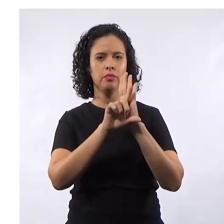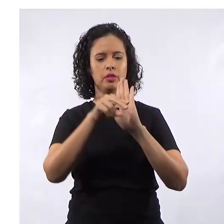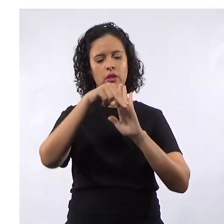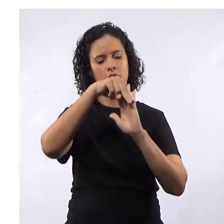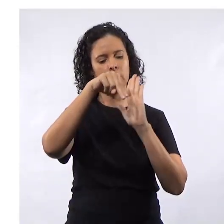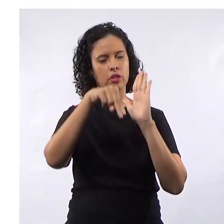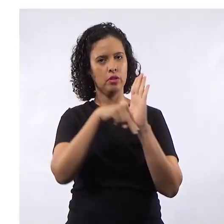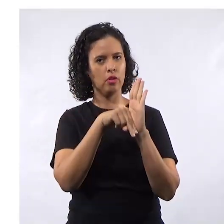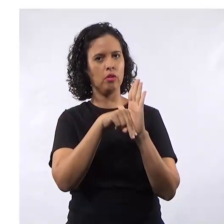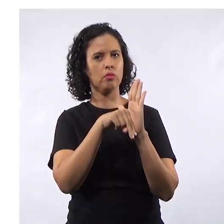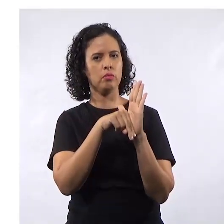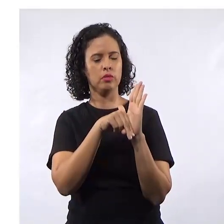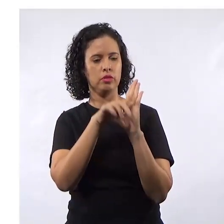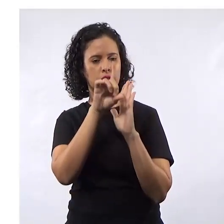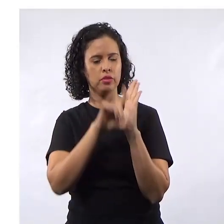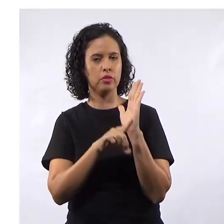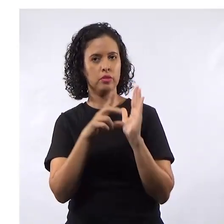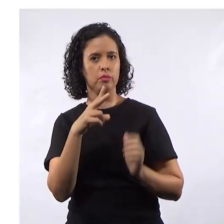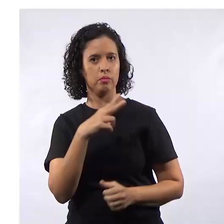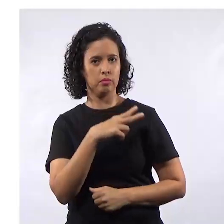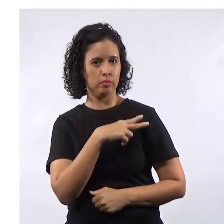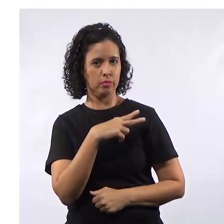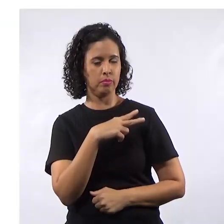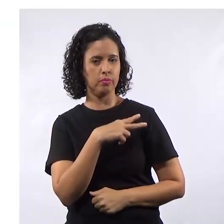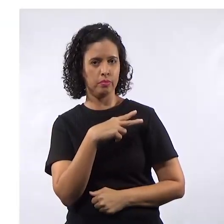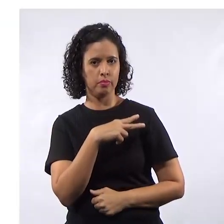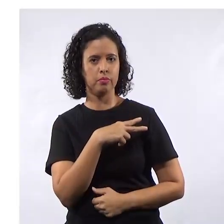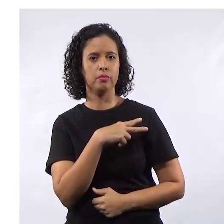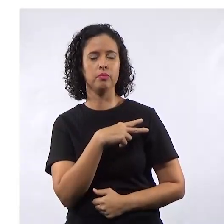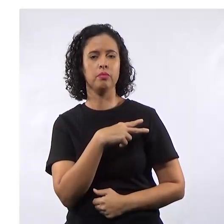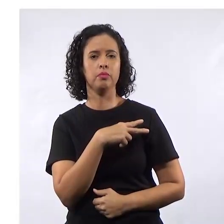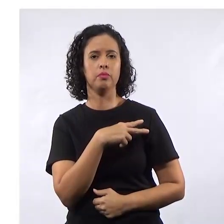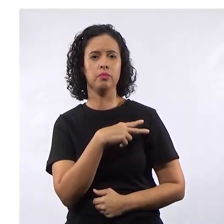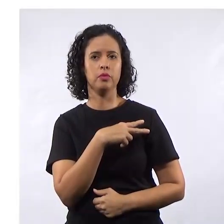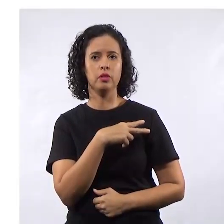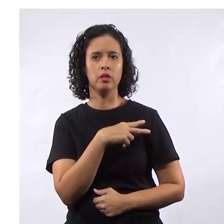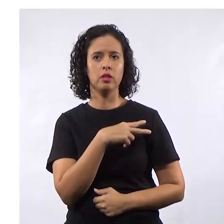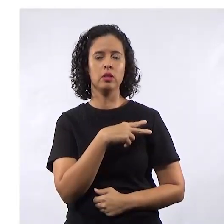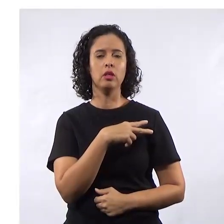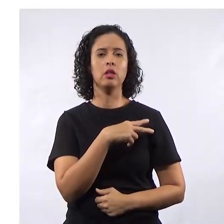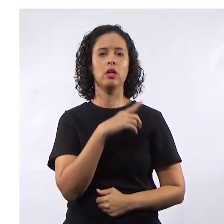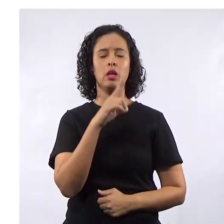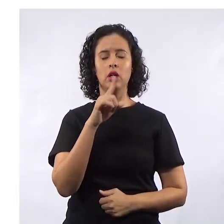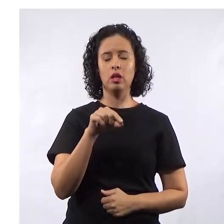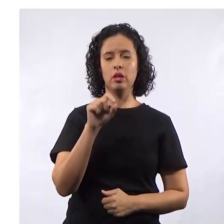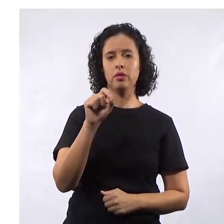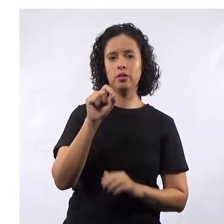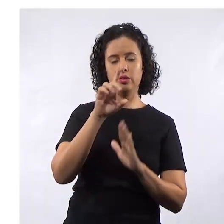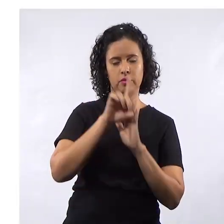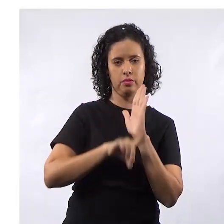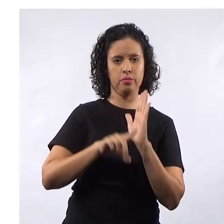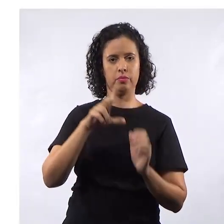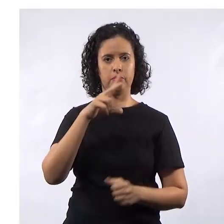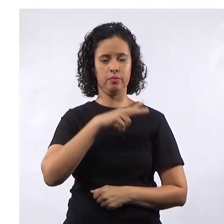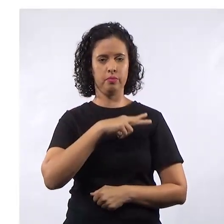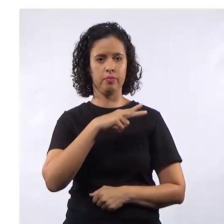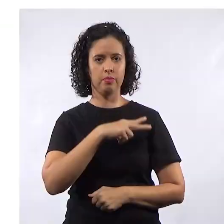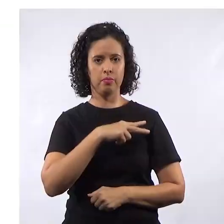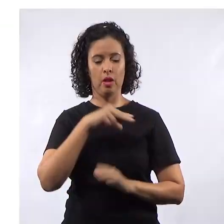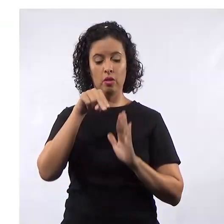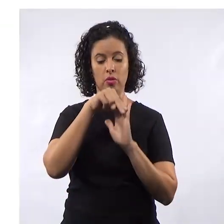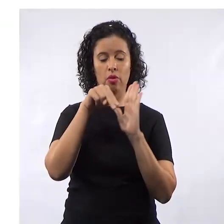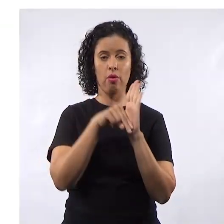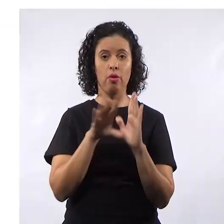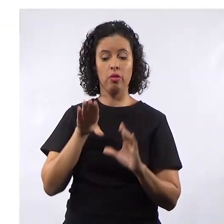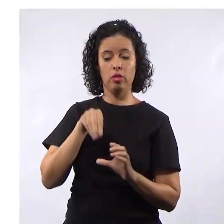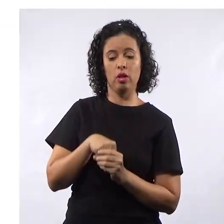como normas de direito privado, né? Também aqui tem a maior parte da doutrina entende como norma de direito privado, tá? Suas